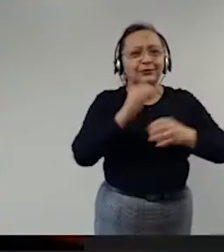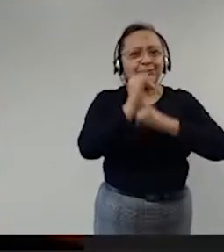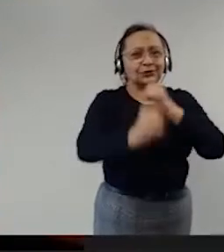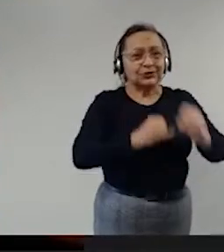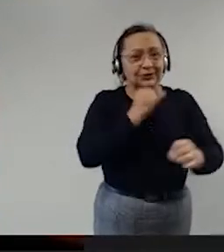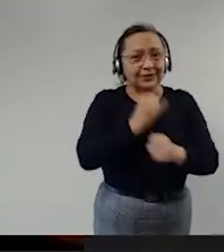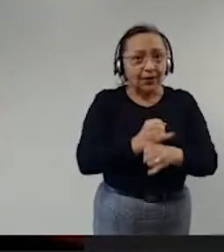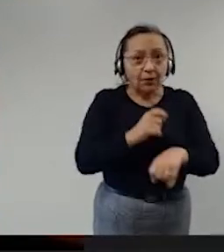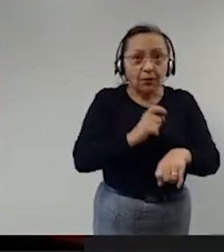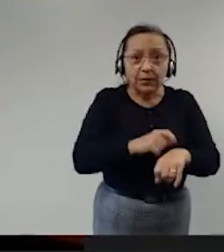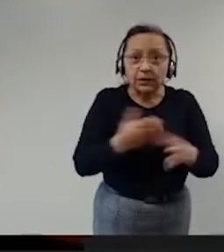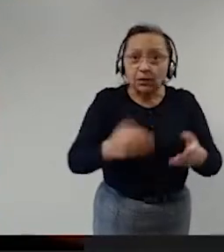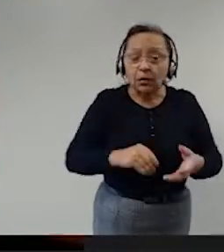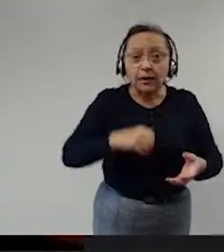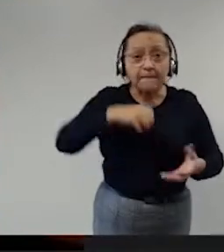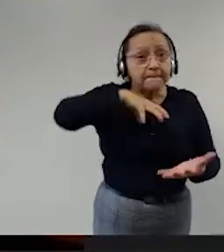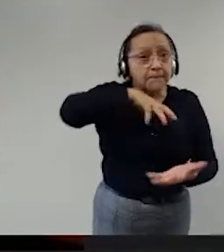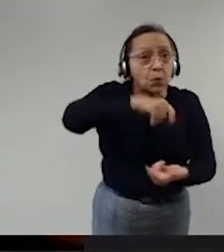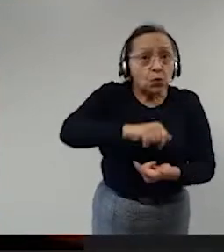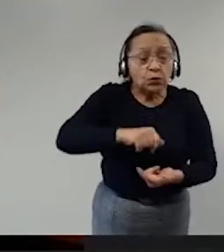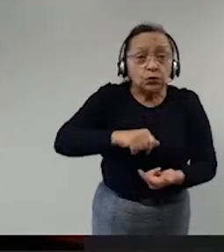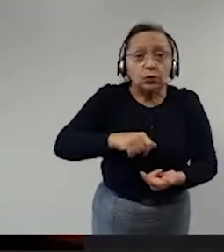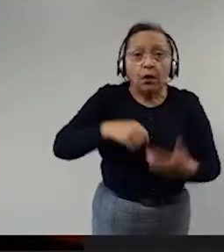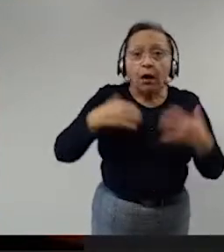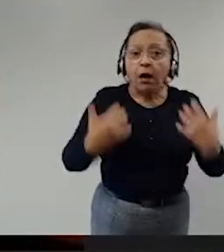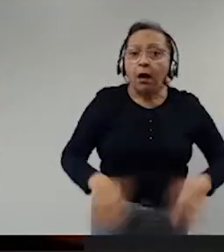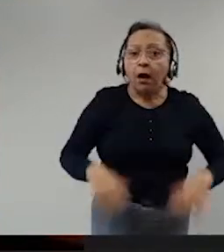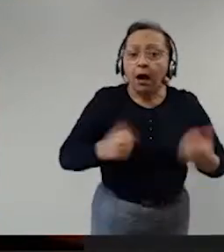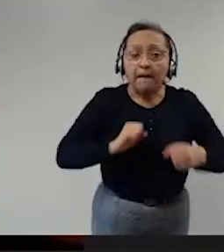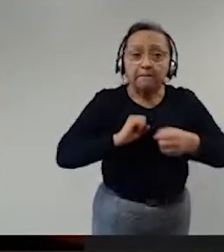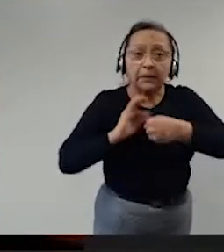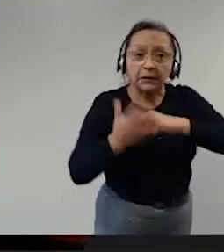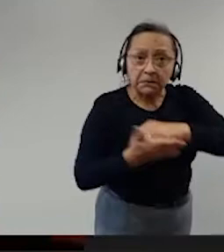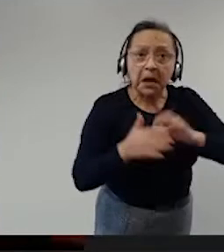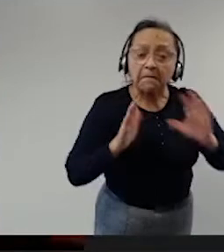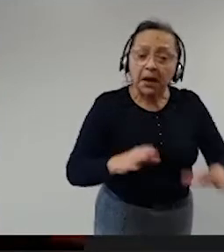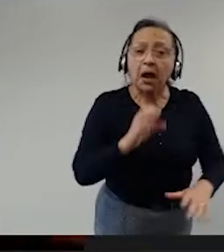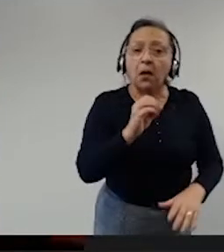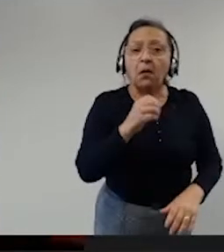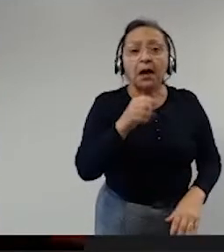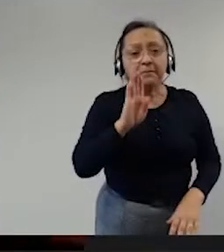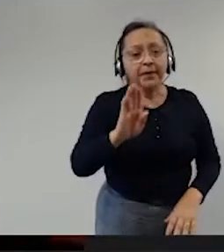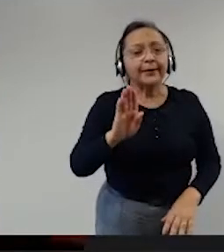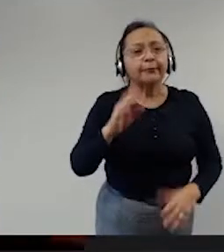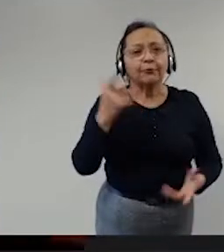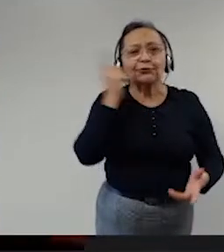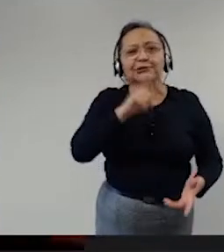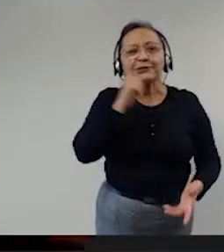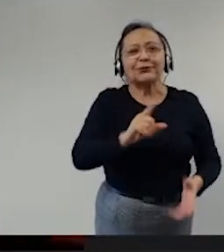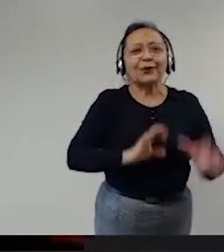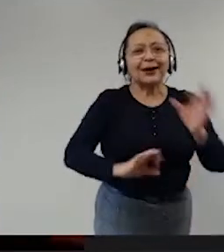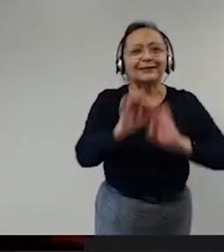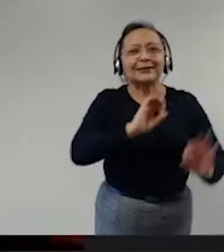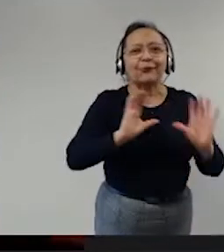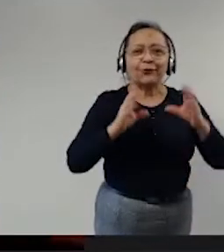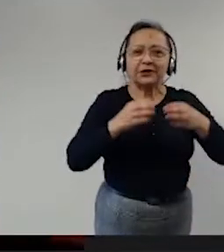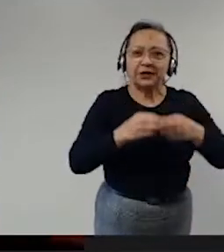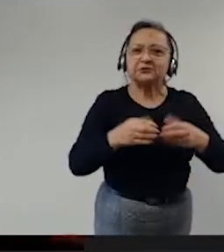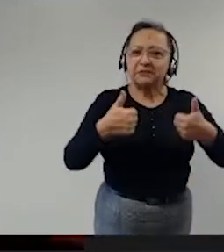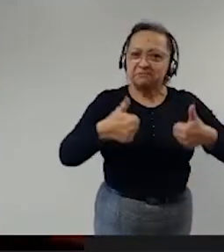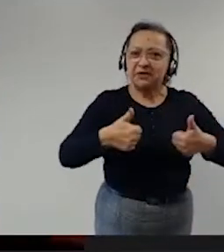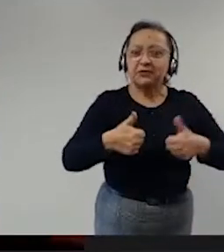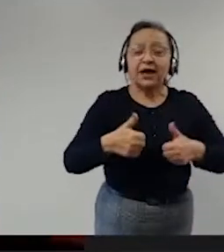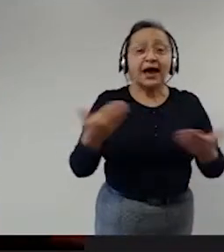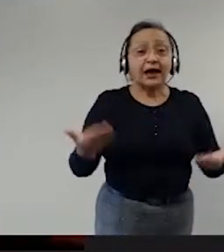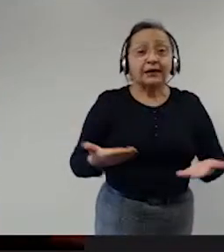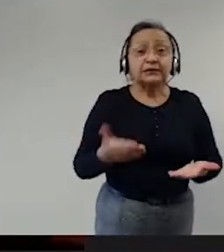minha dor, a minha angústia, a minha solidariedade neste momento em que o país está completamente abandonado. Nós estamos com